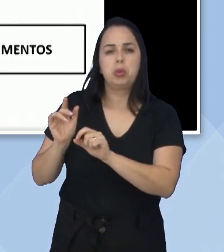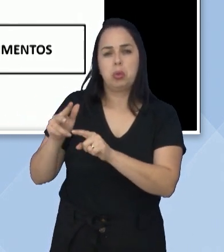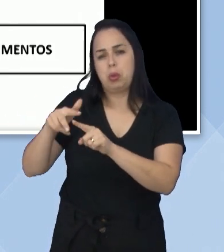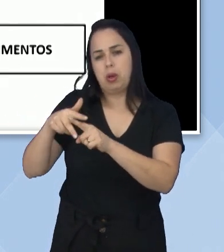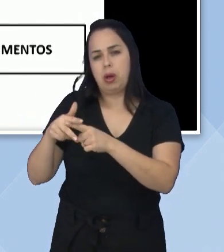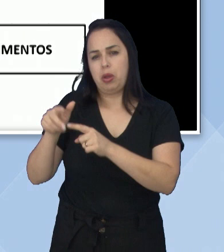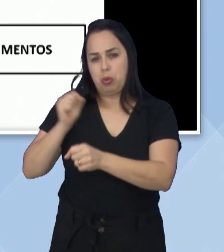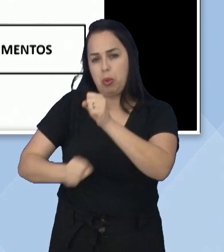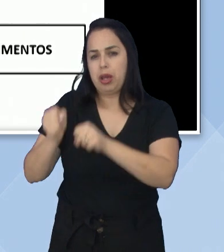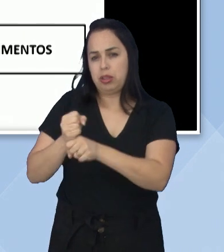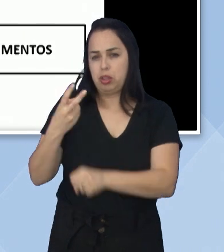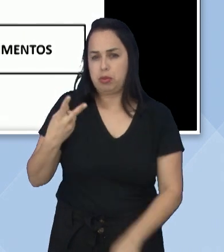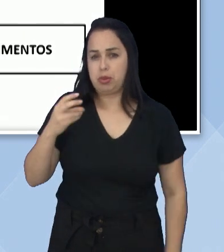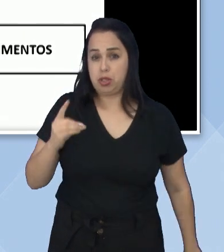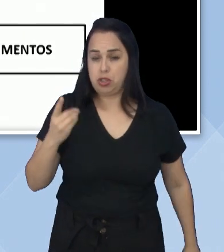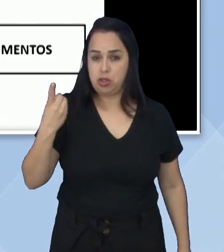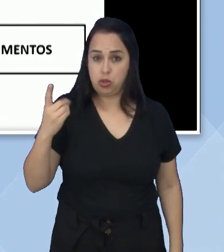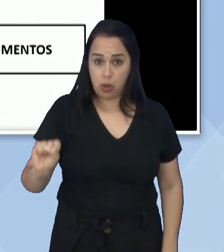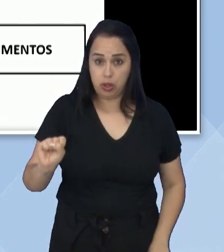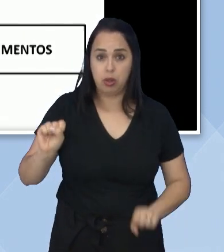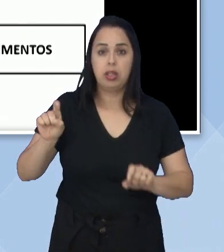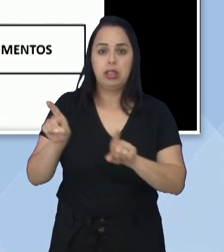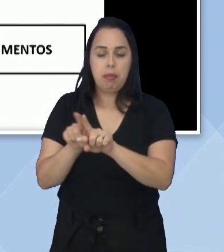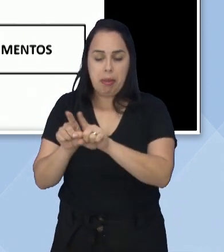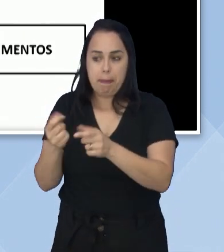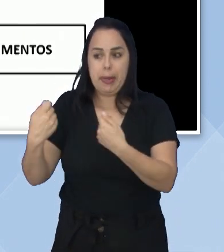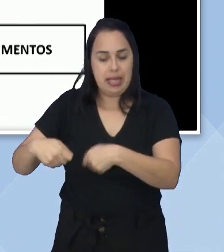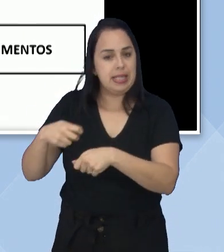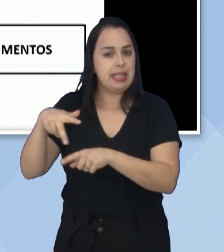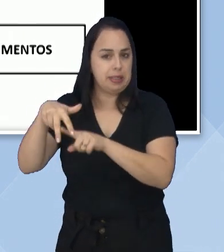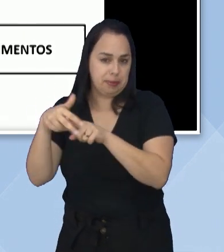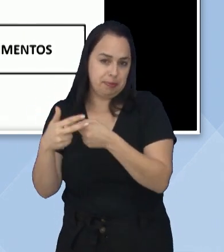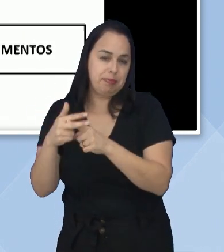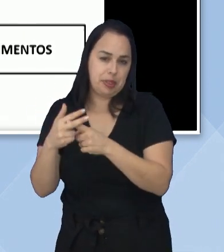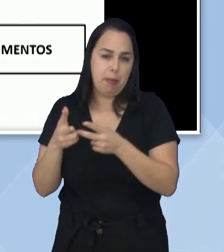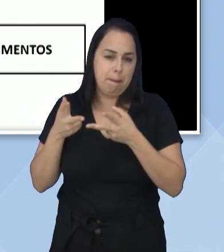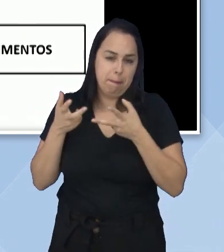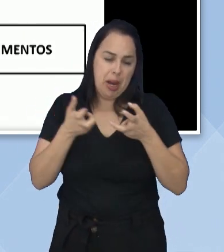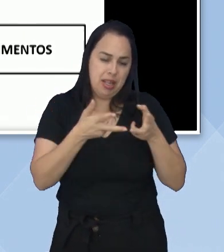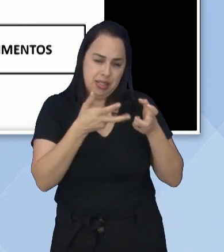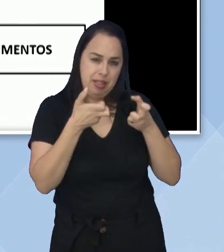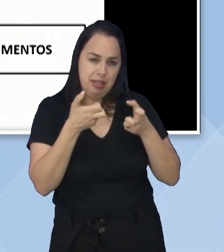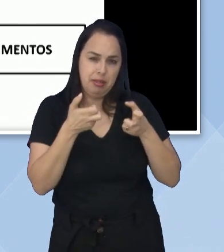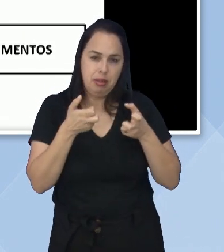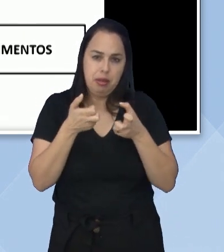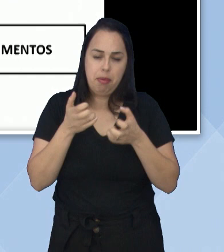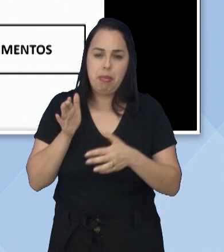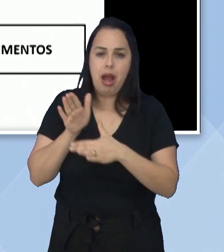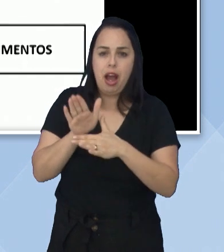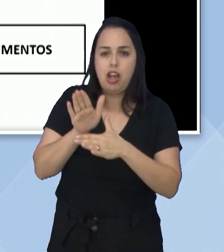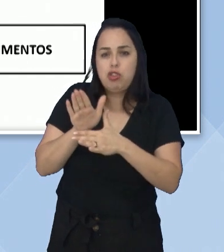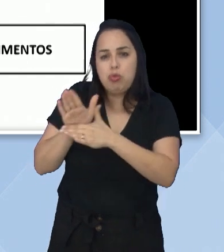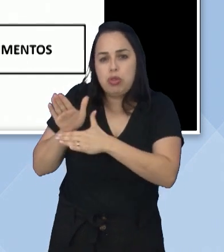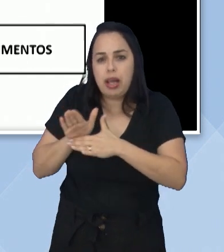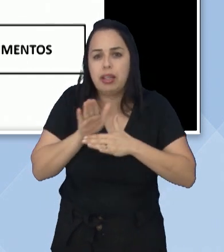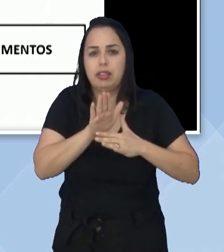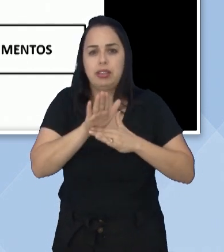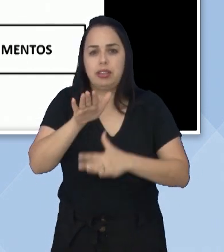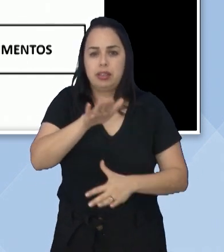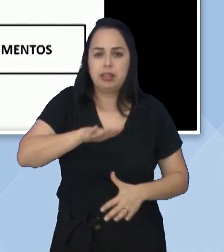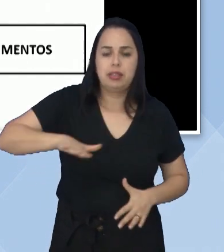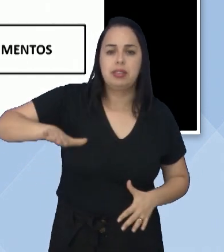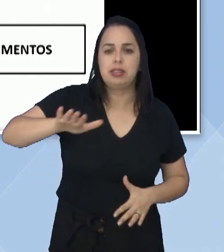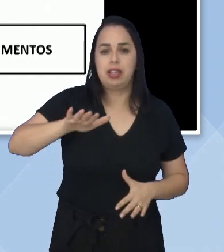com o plano diretor nós percebemos também que alguns ajustes são necessários para dar mais consistência jurídica e dá mais